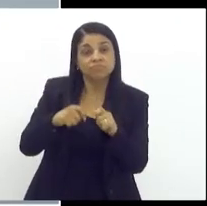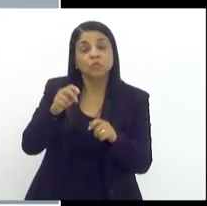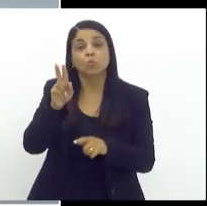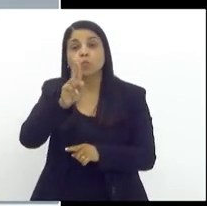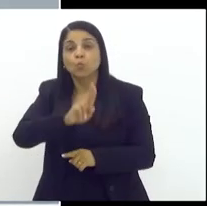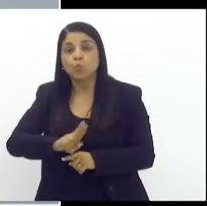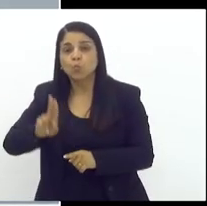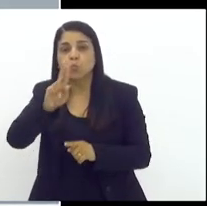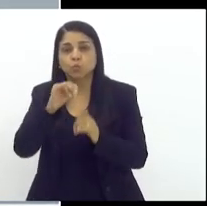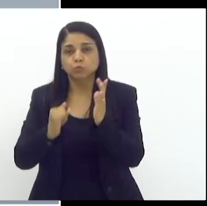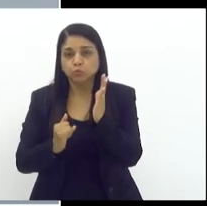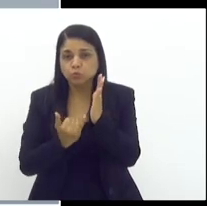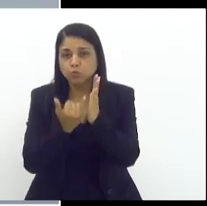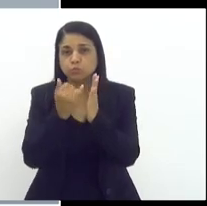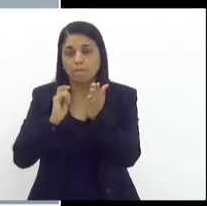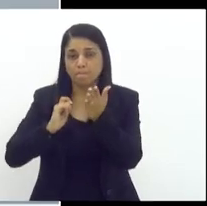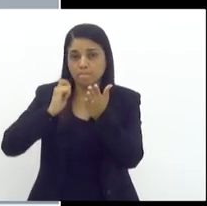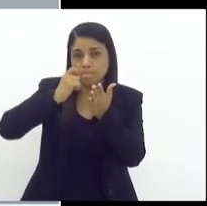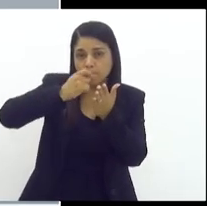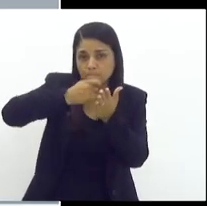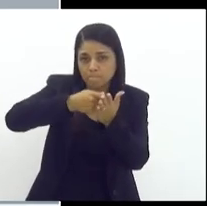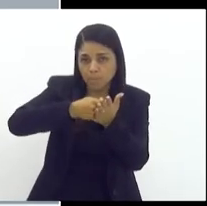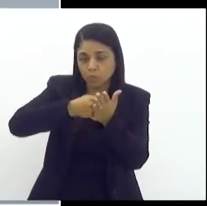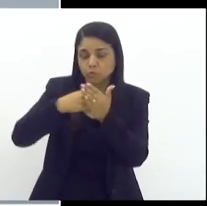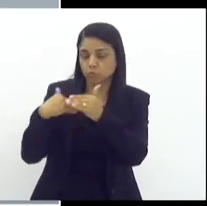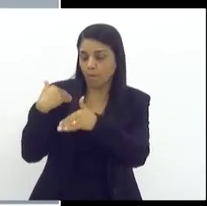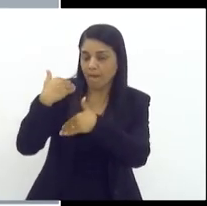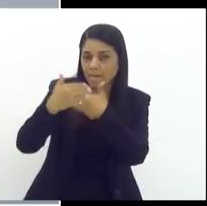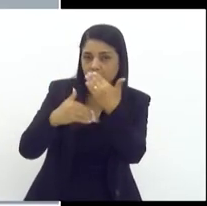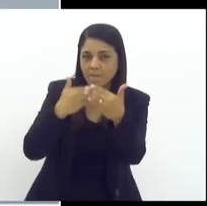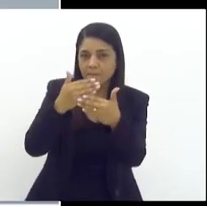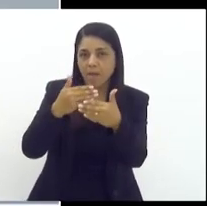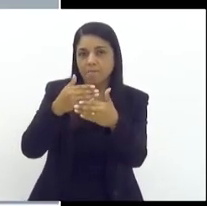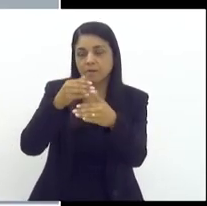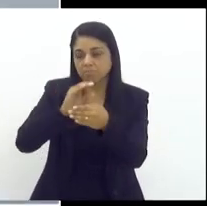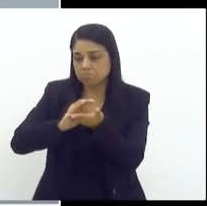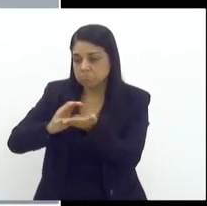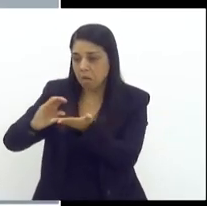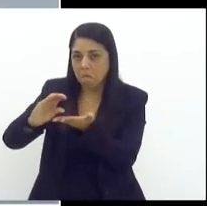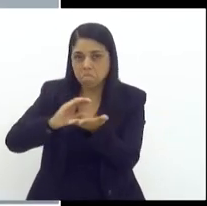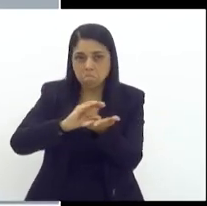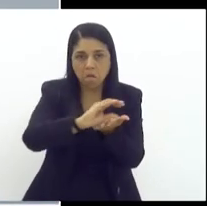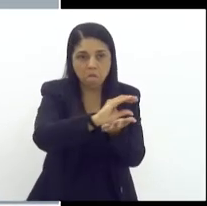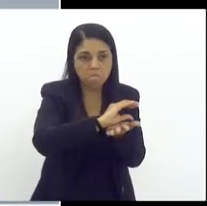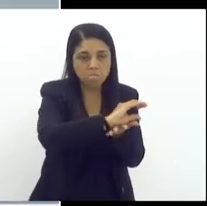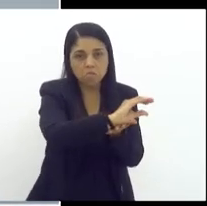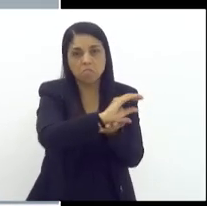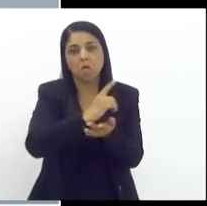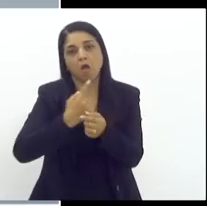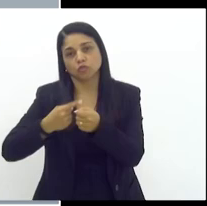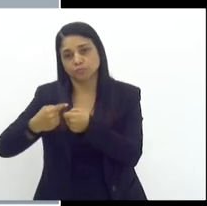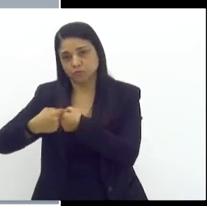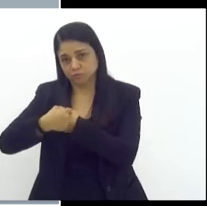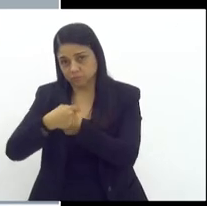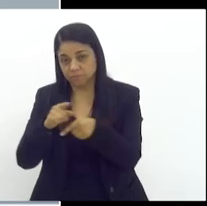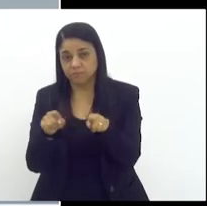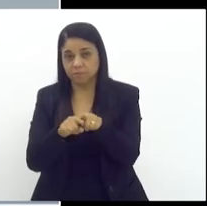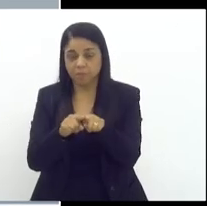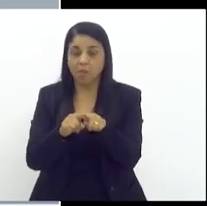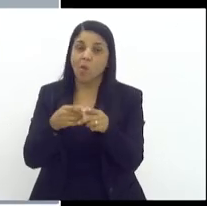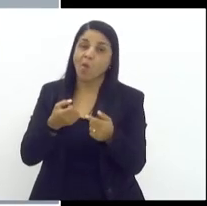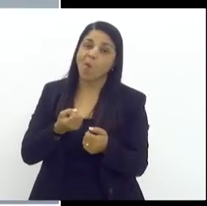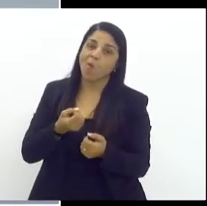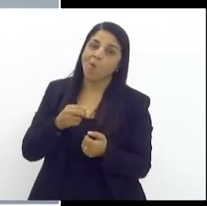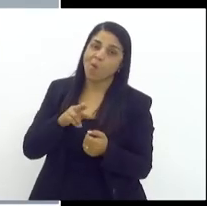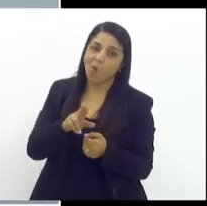de impostos progressivos para redistribuir a riqueza ou a profissão de isenções fiscais